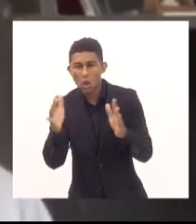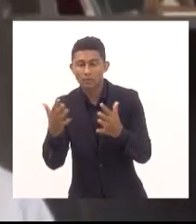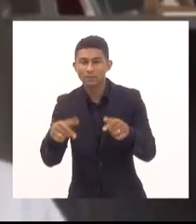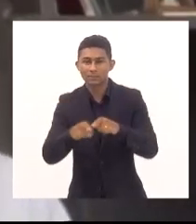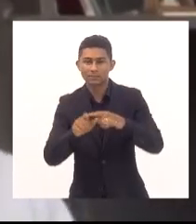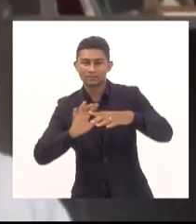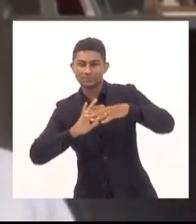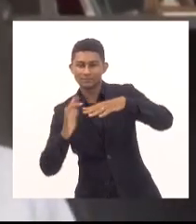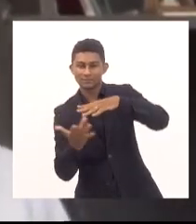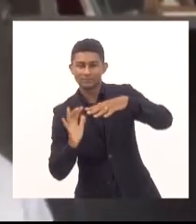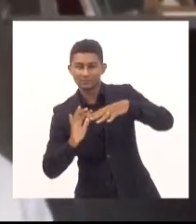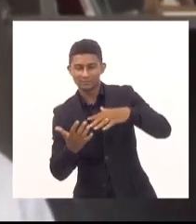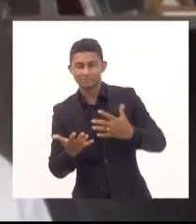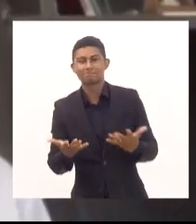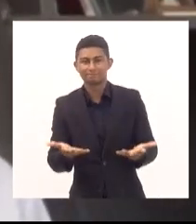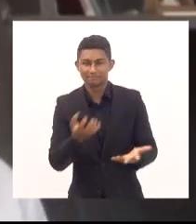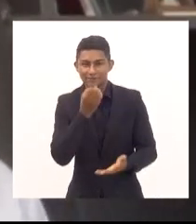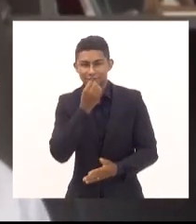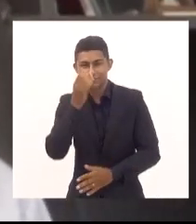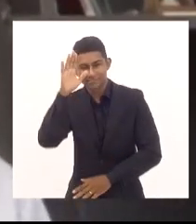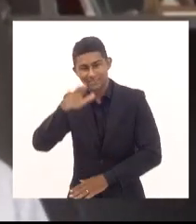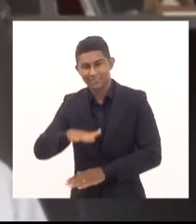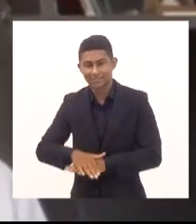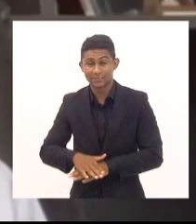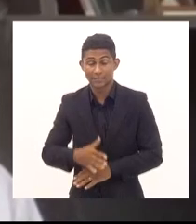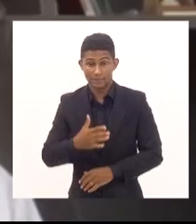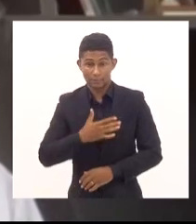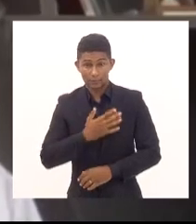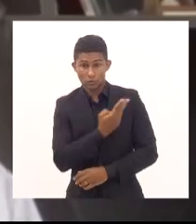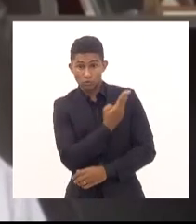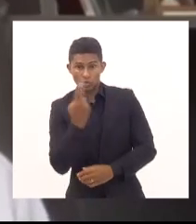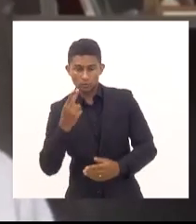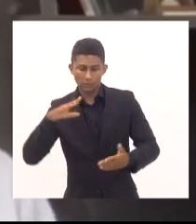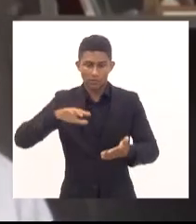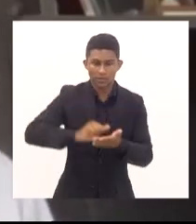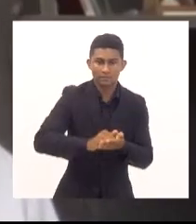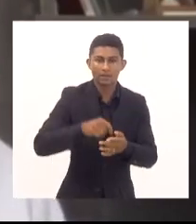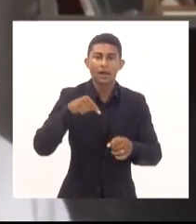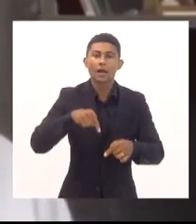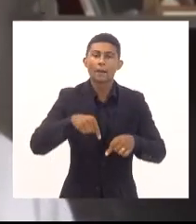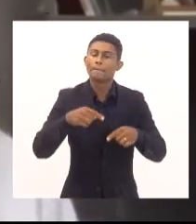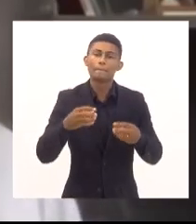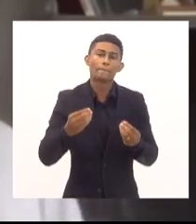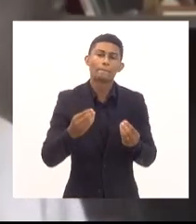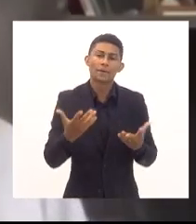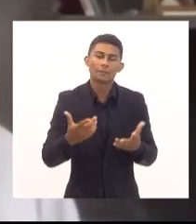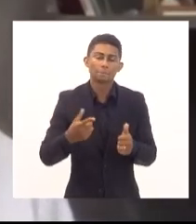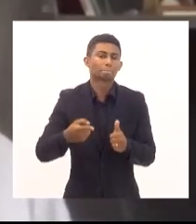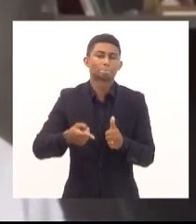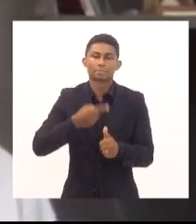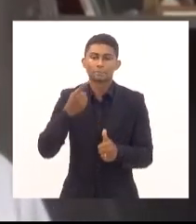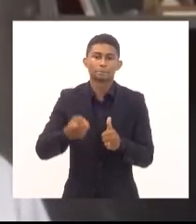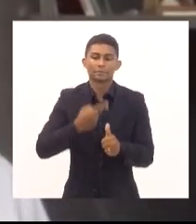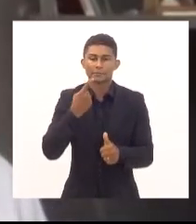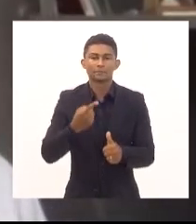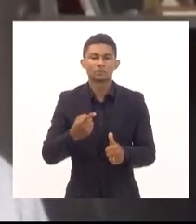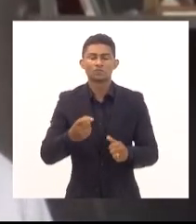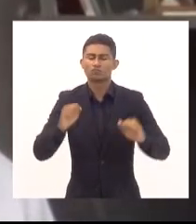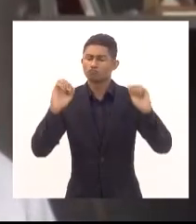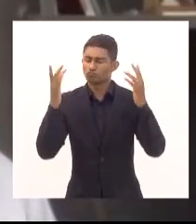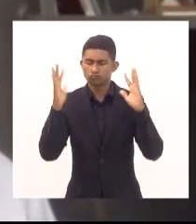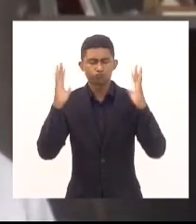redes sociais. Eu pedi a minha inscrição nesse expediente final, primeiramente para